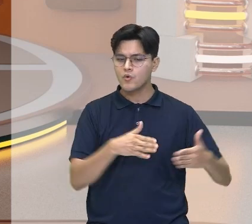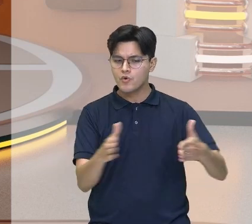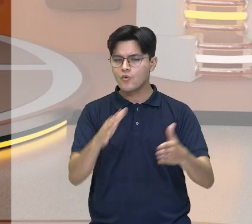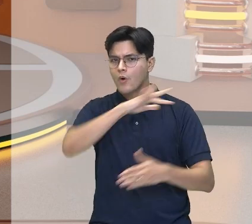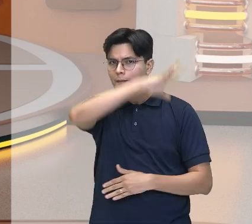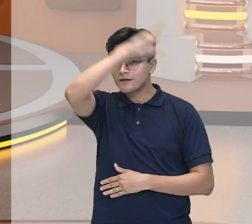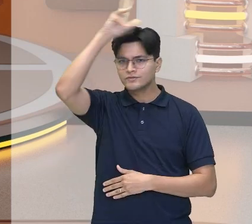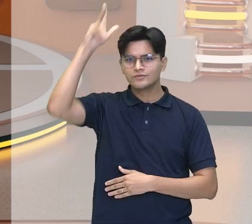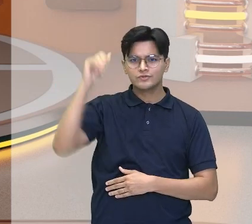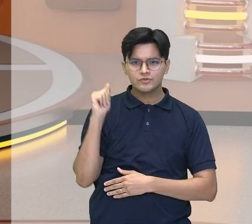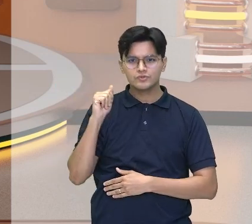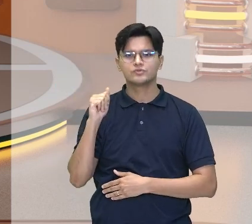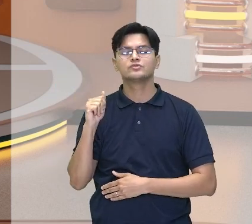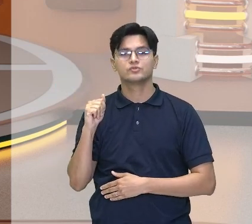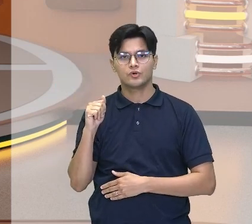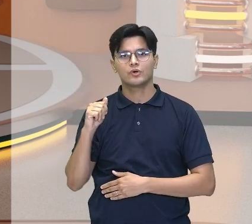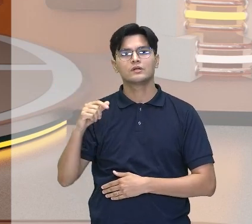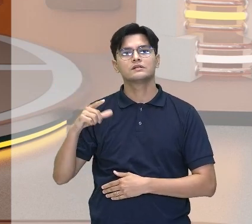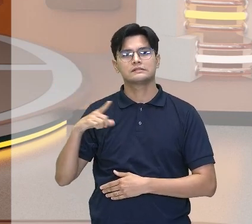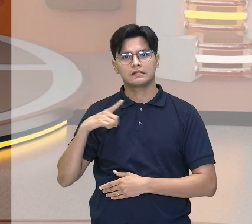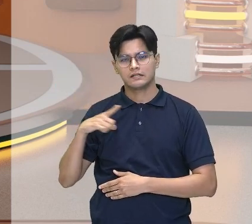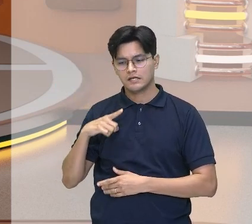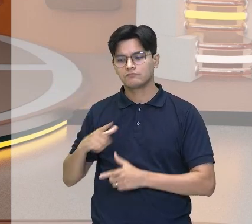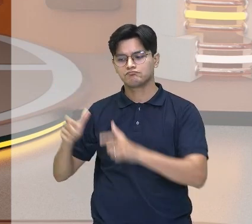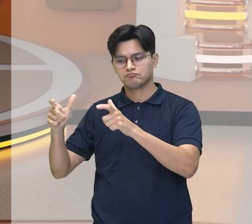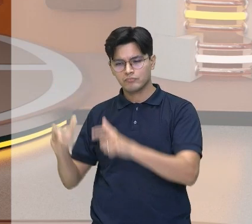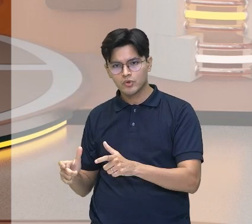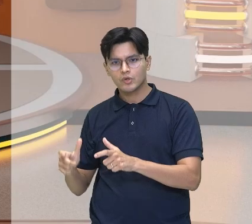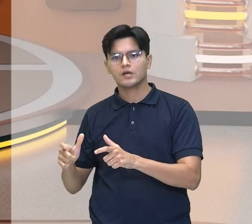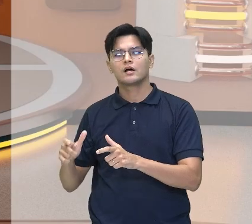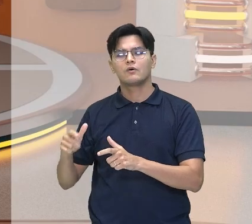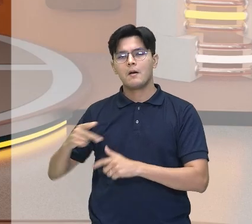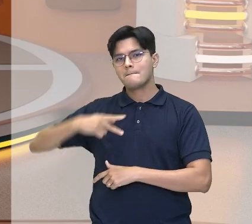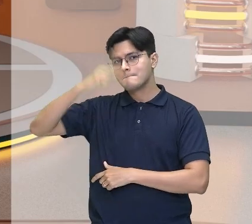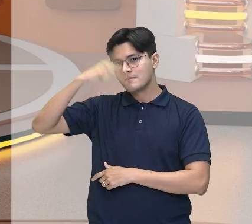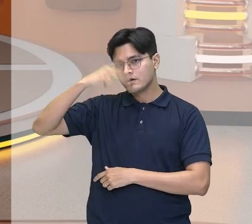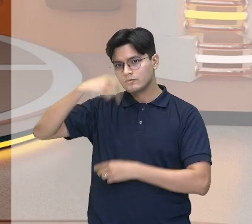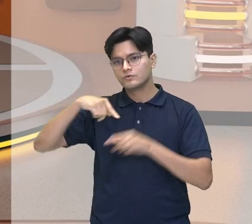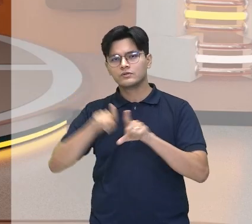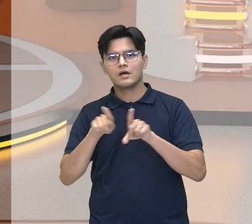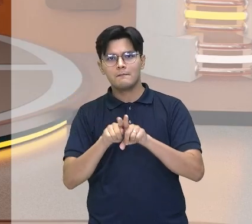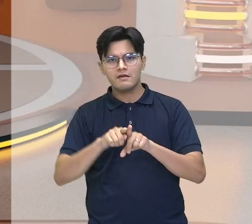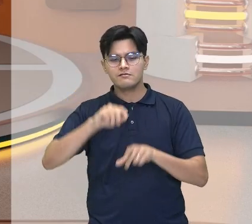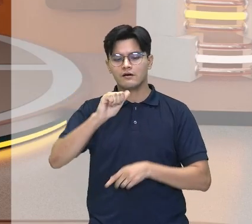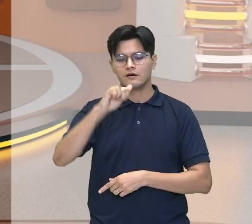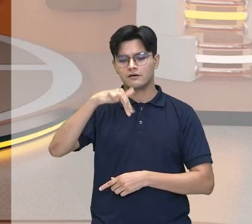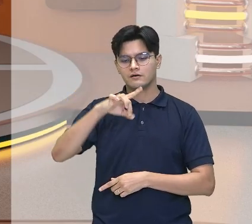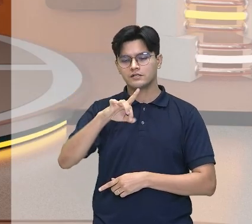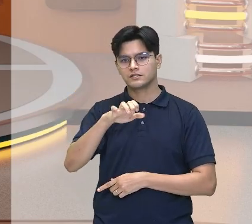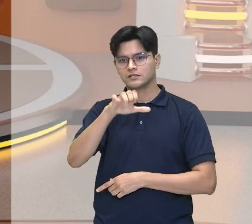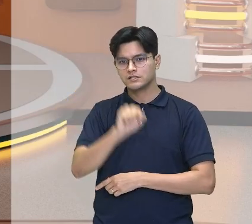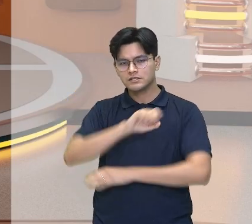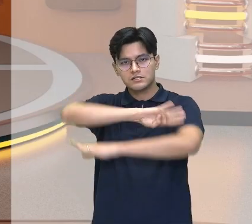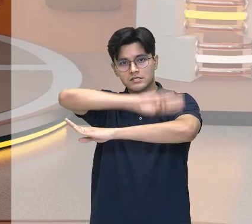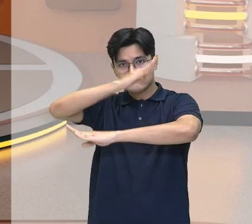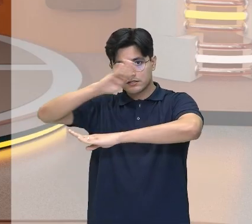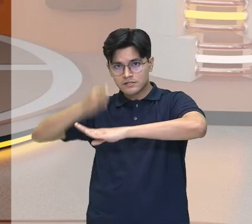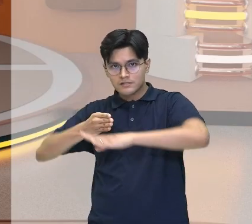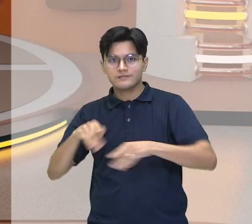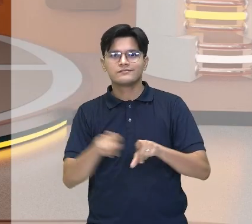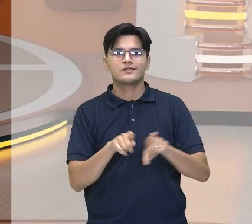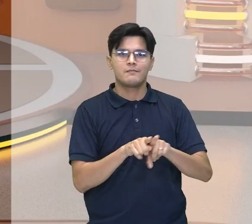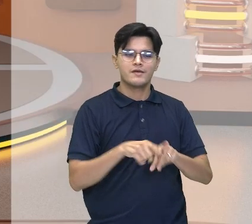cortando o estado do Amazonas, o Pará, até desaguar lá no Oceano